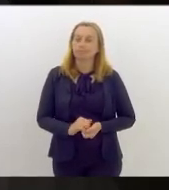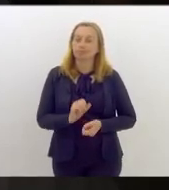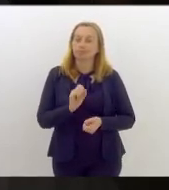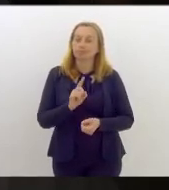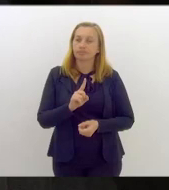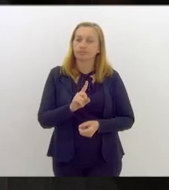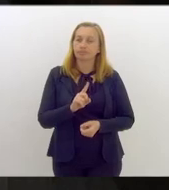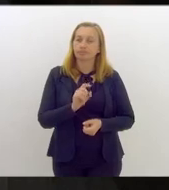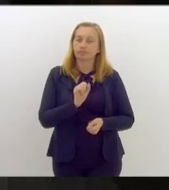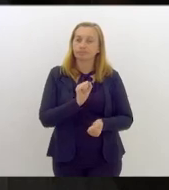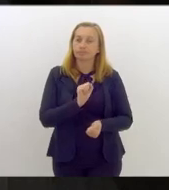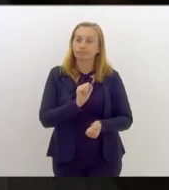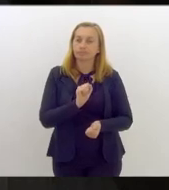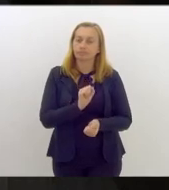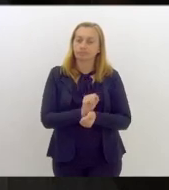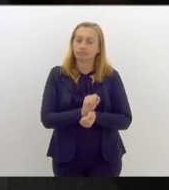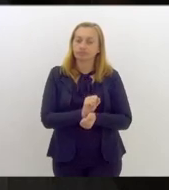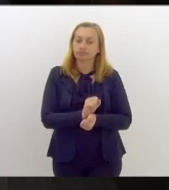suspendesse essas obras.